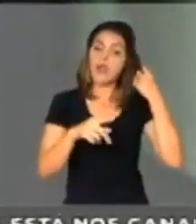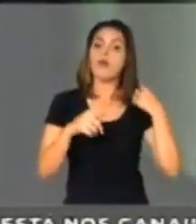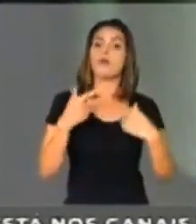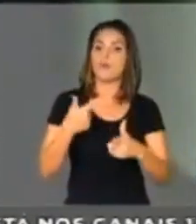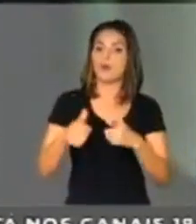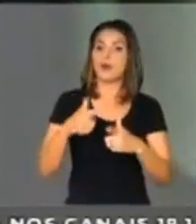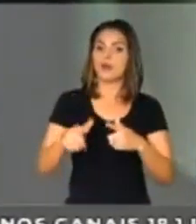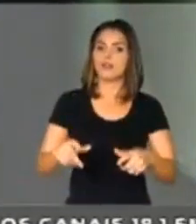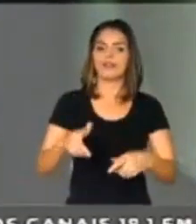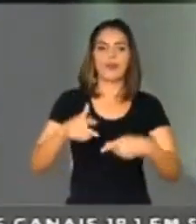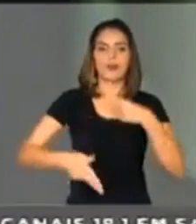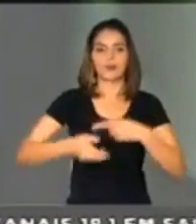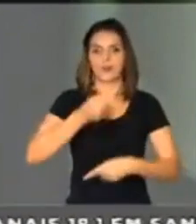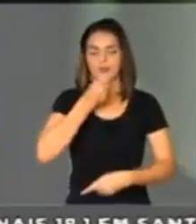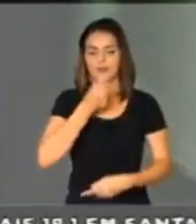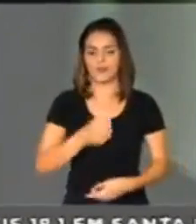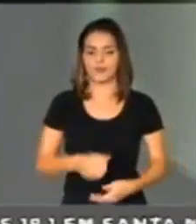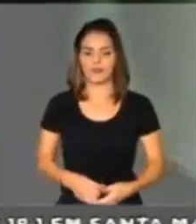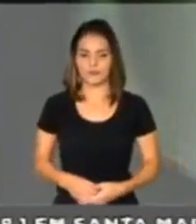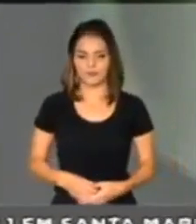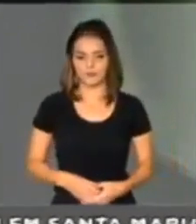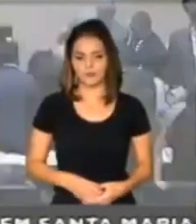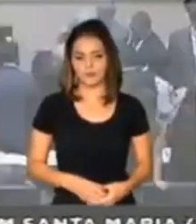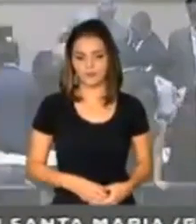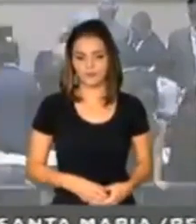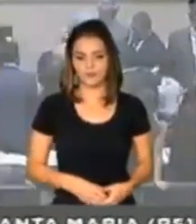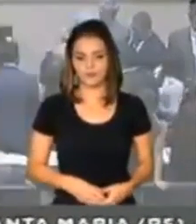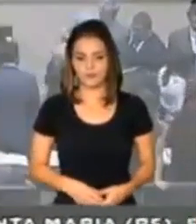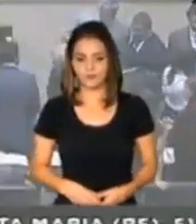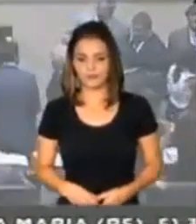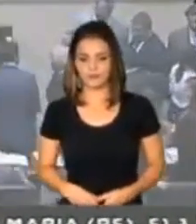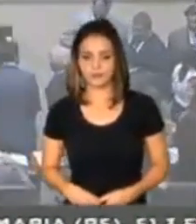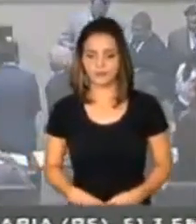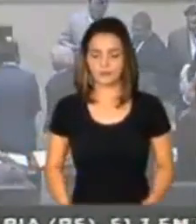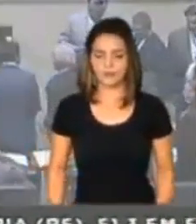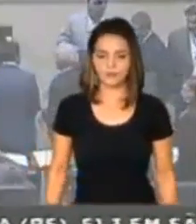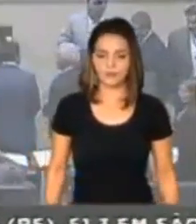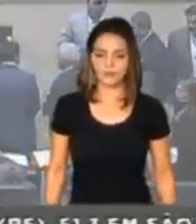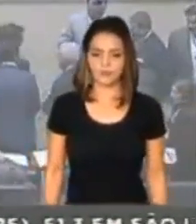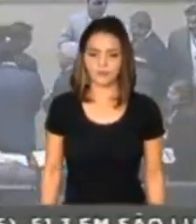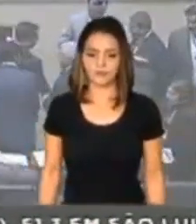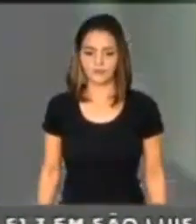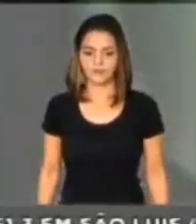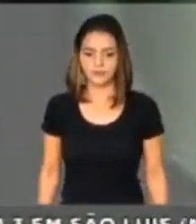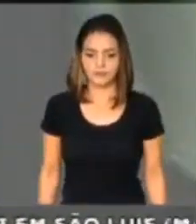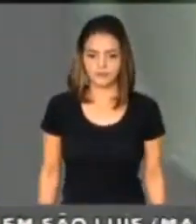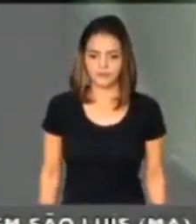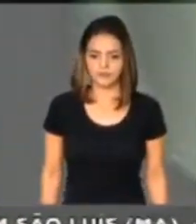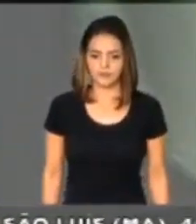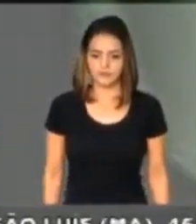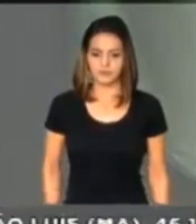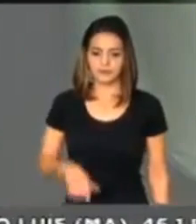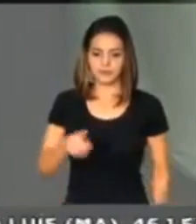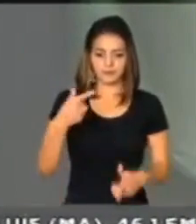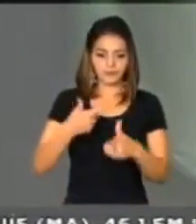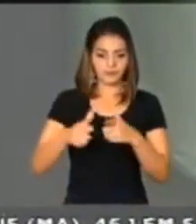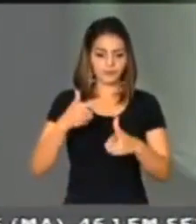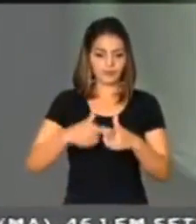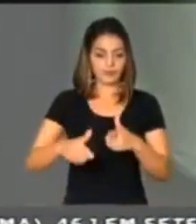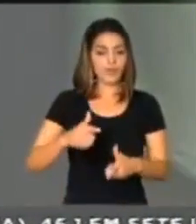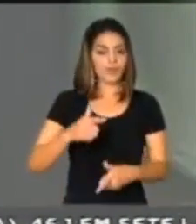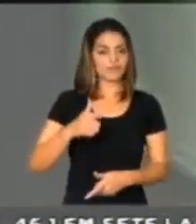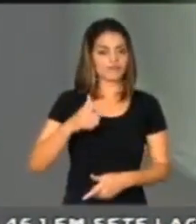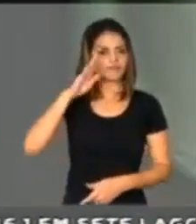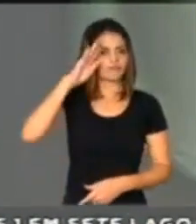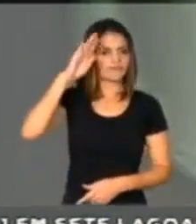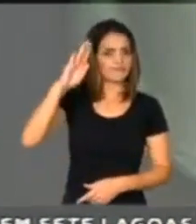problema... O Flávio, passou agora aqui, ó. Esse é o problema principal que